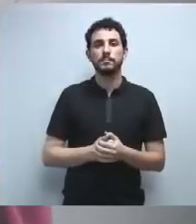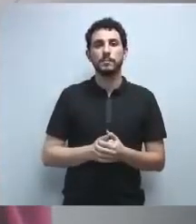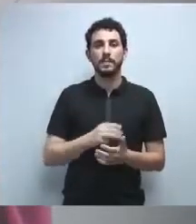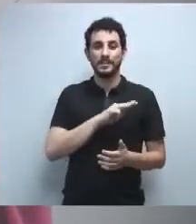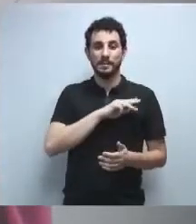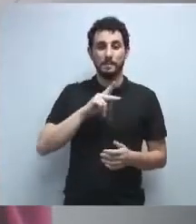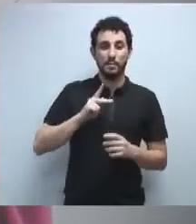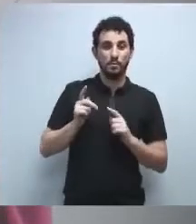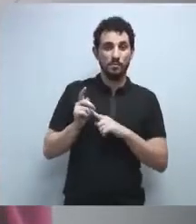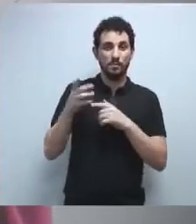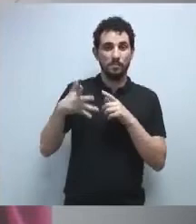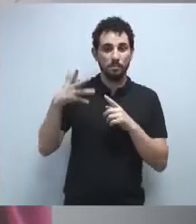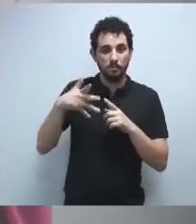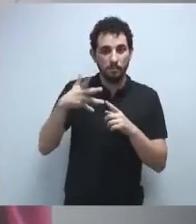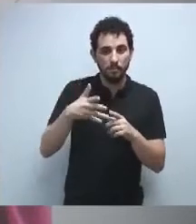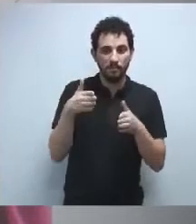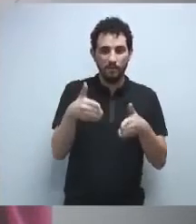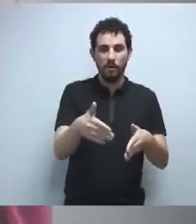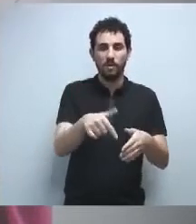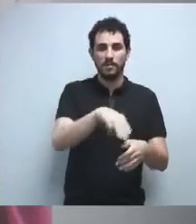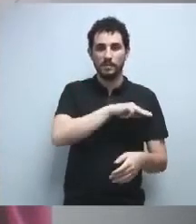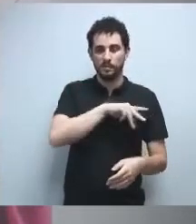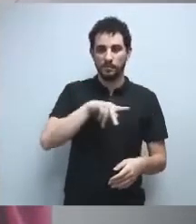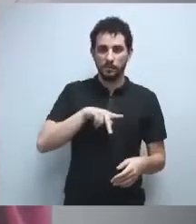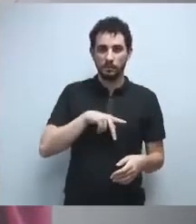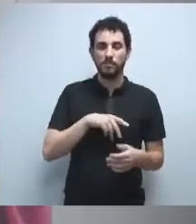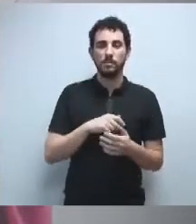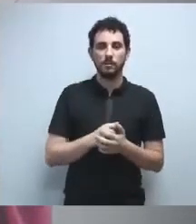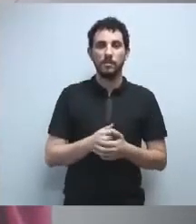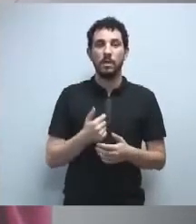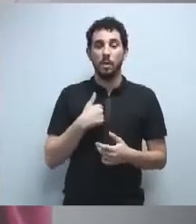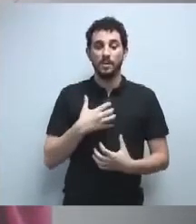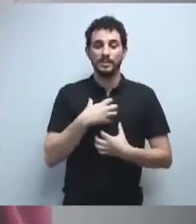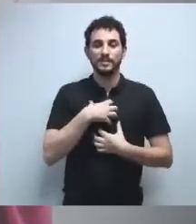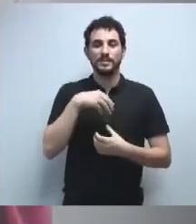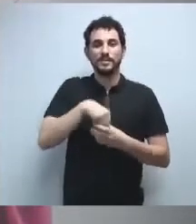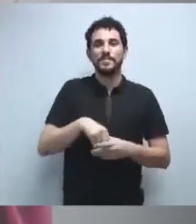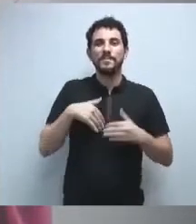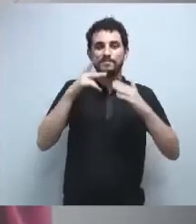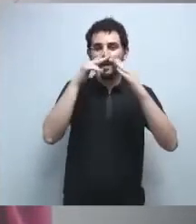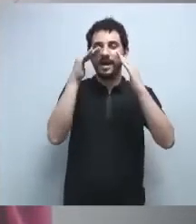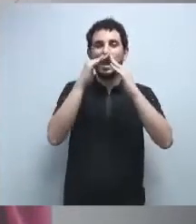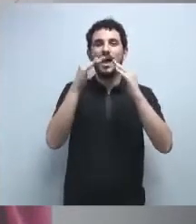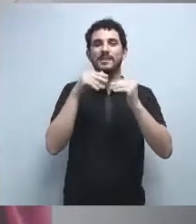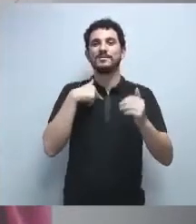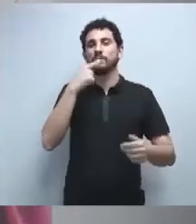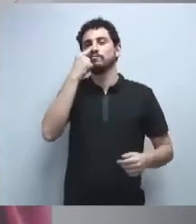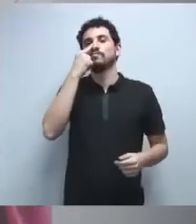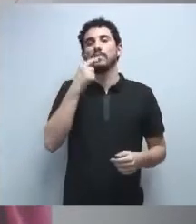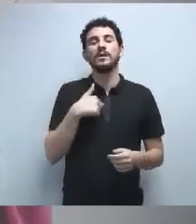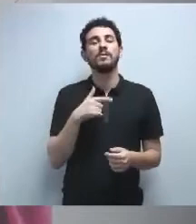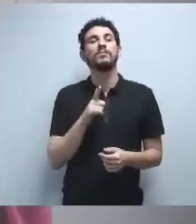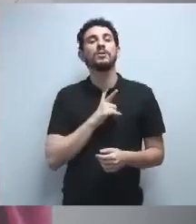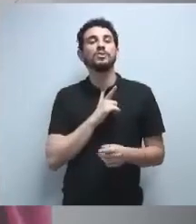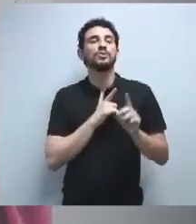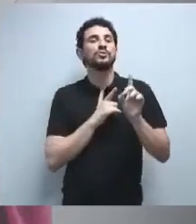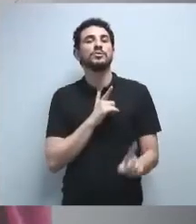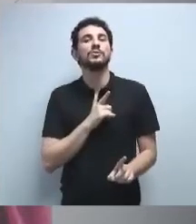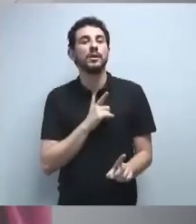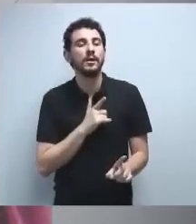ministério público para o ministério público e como eu me sinto em casa eu eu acho que eu tenho direito de